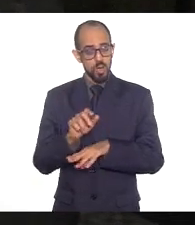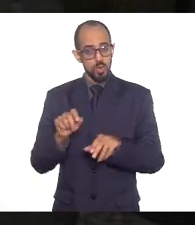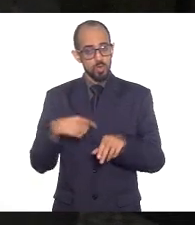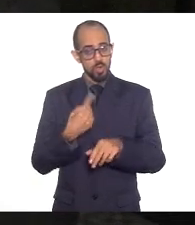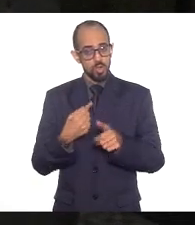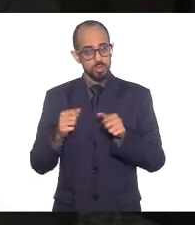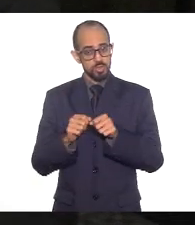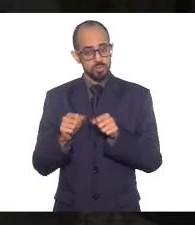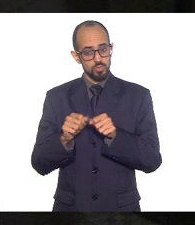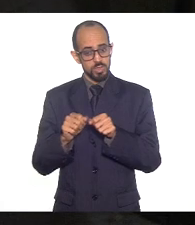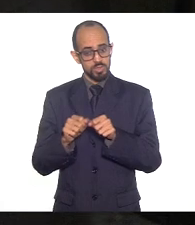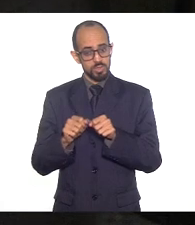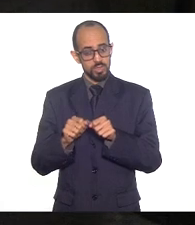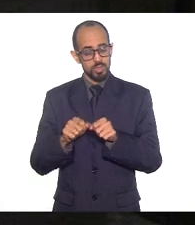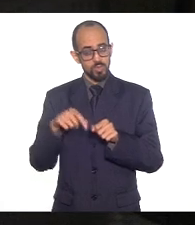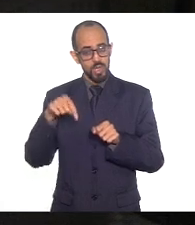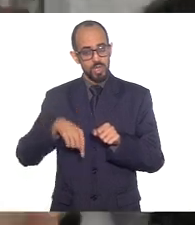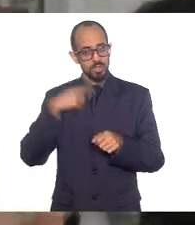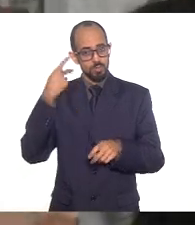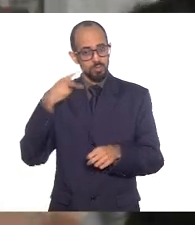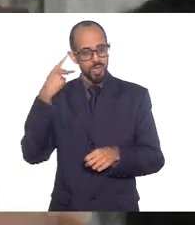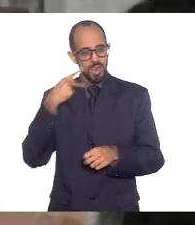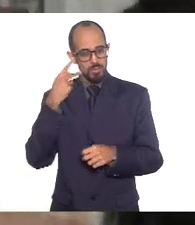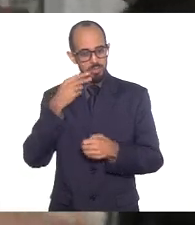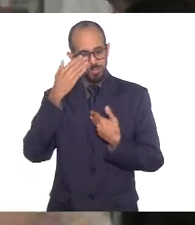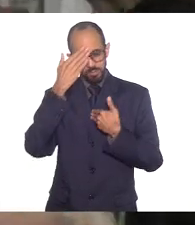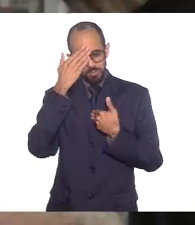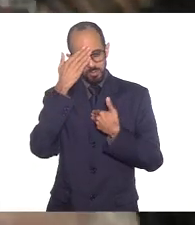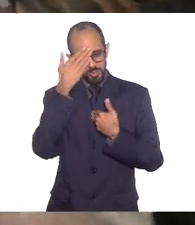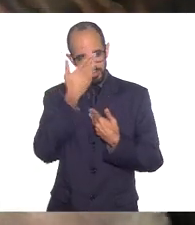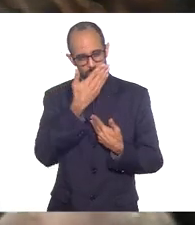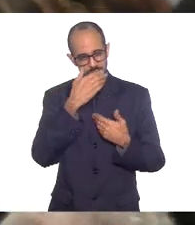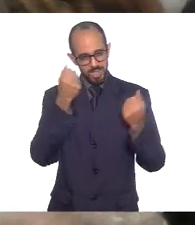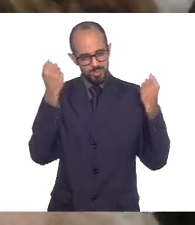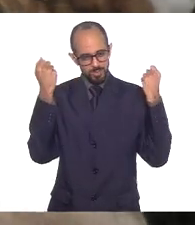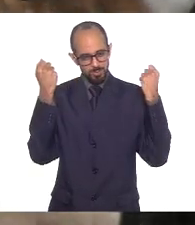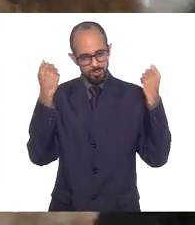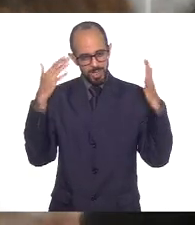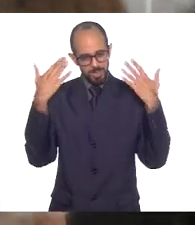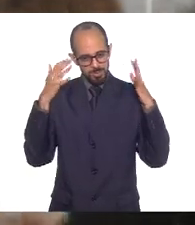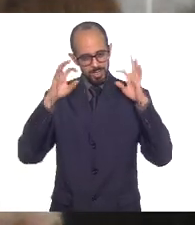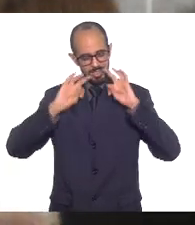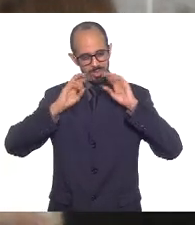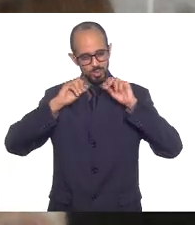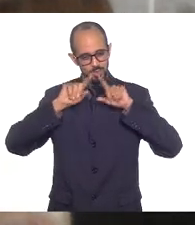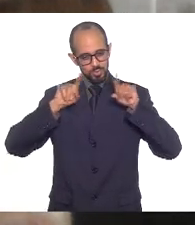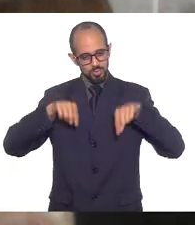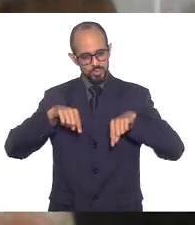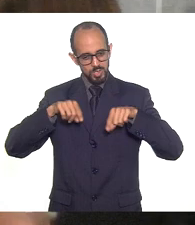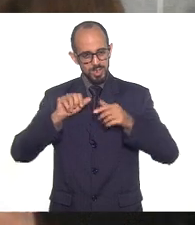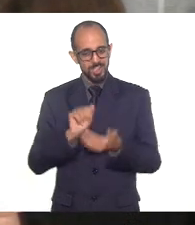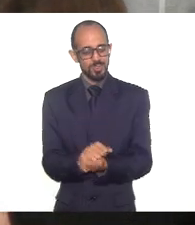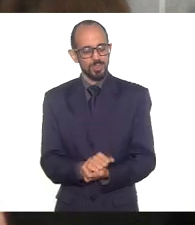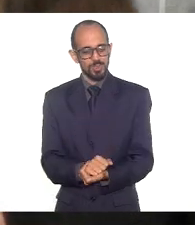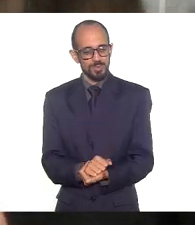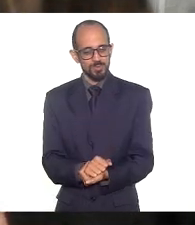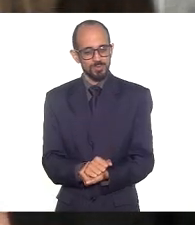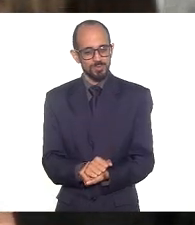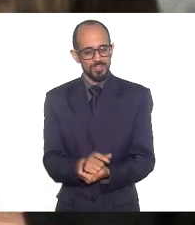está mudando a história desse Parlamento Obrigado Parabéns a todos os funcionários e que a gente